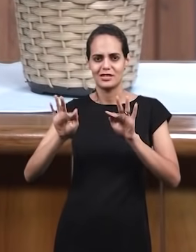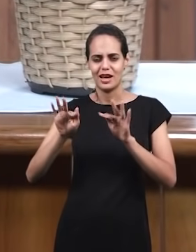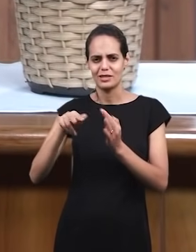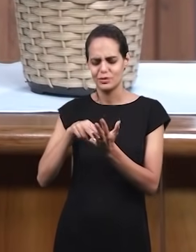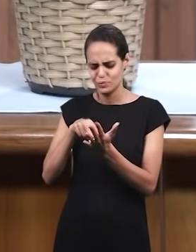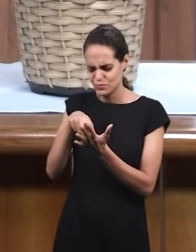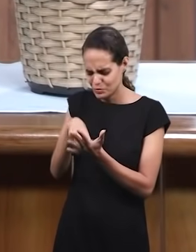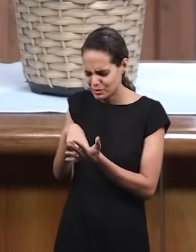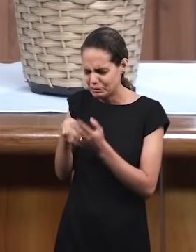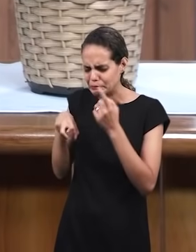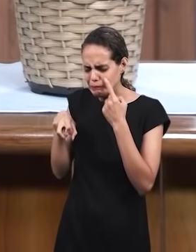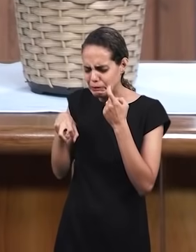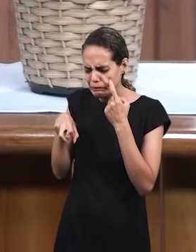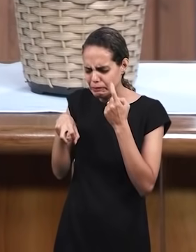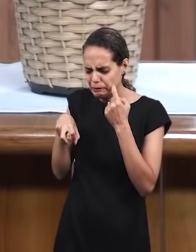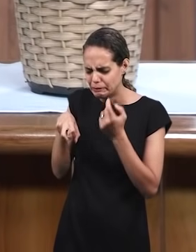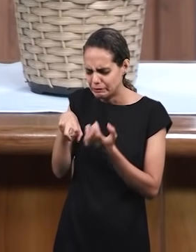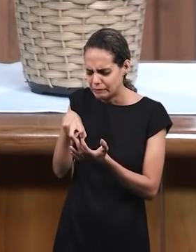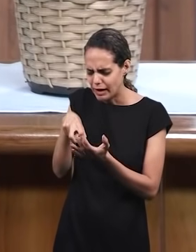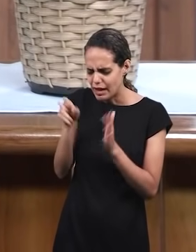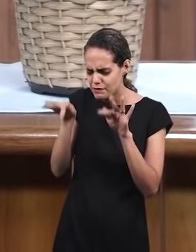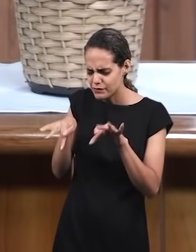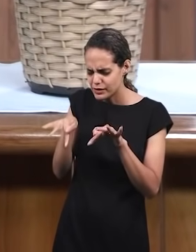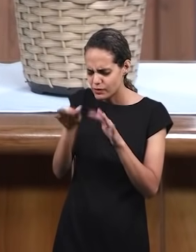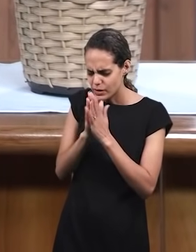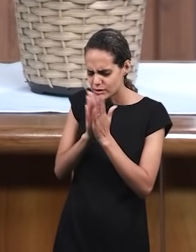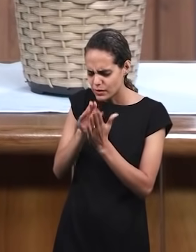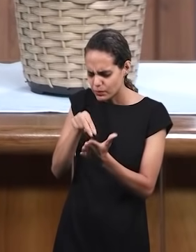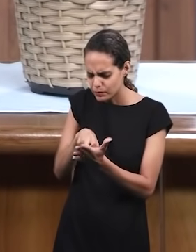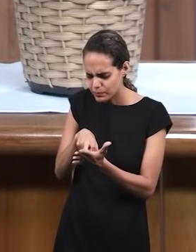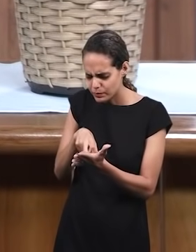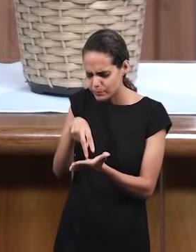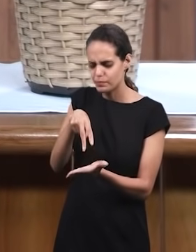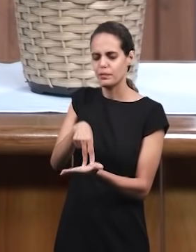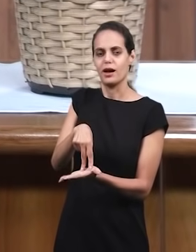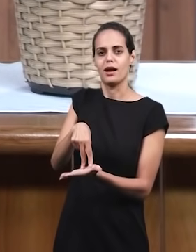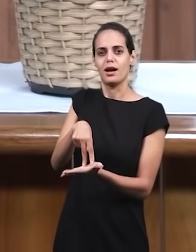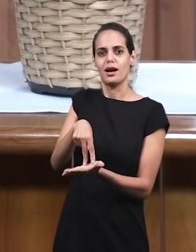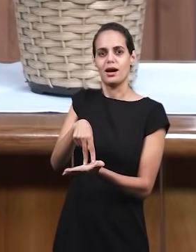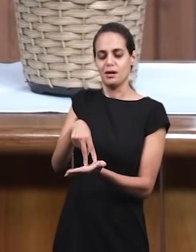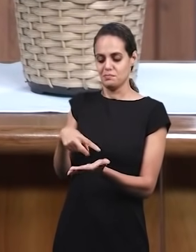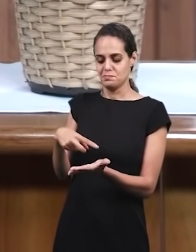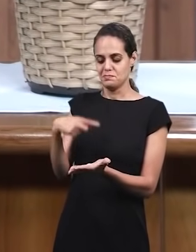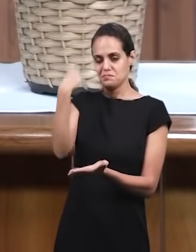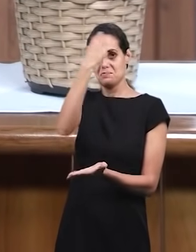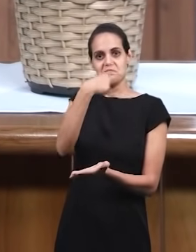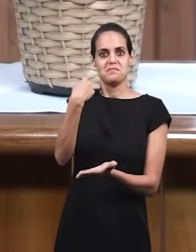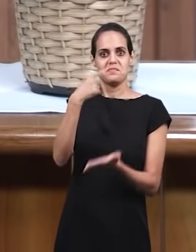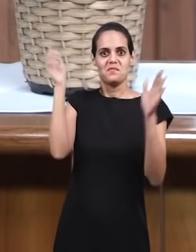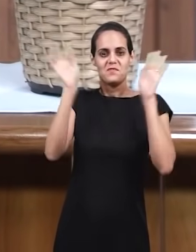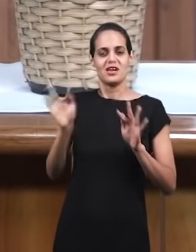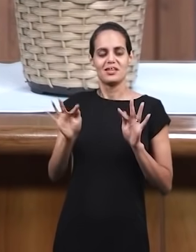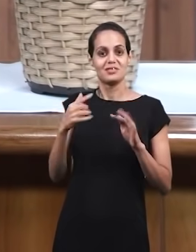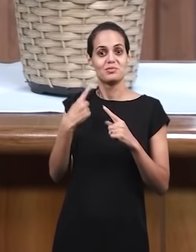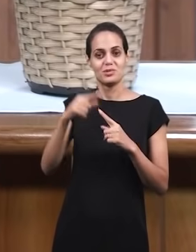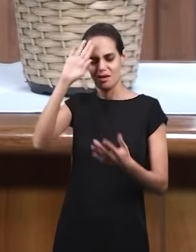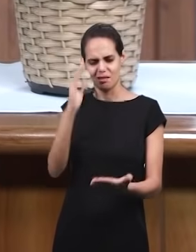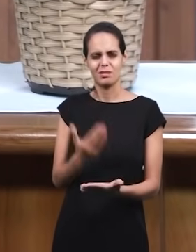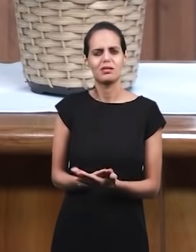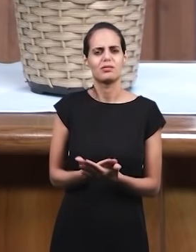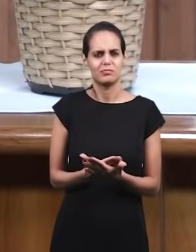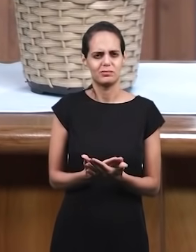o semblante dela já não era o mesmo. Como é que pode uma coisa dessa? Não aconteceu nada, mas ela creu. Muito importante você, a sua